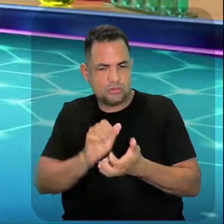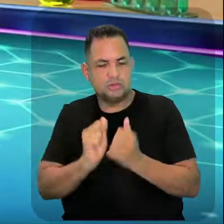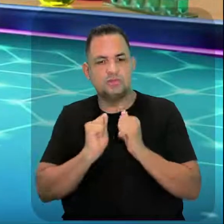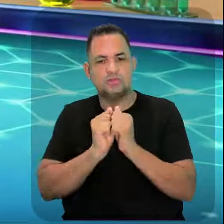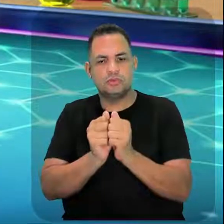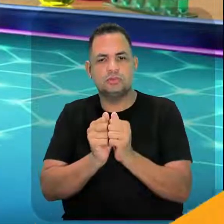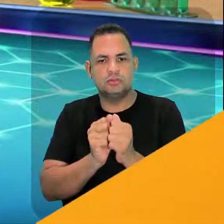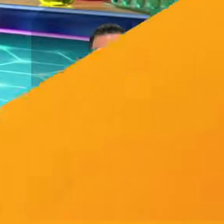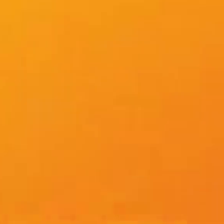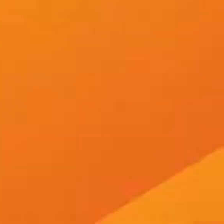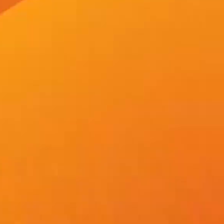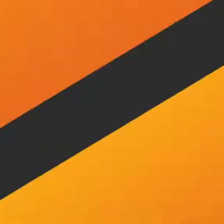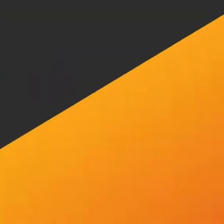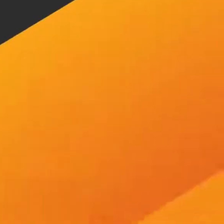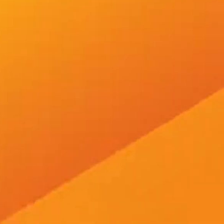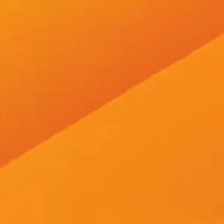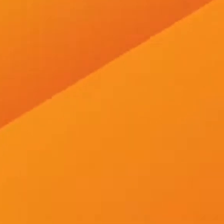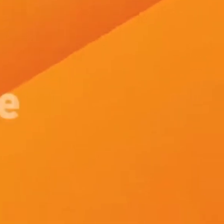juntos.